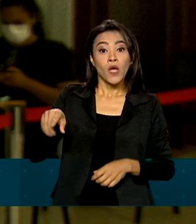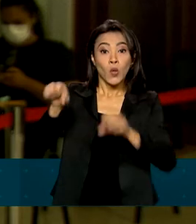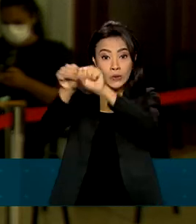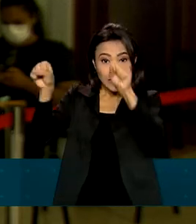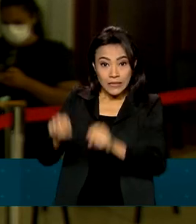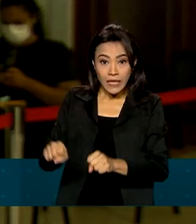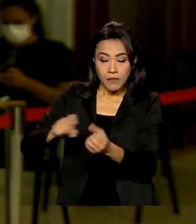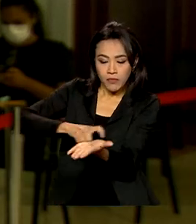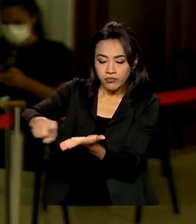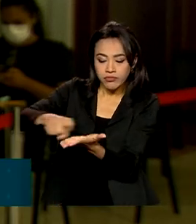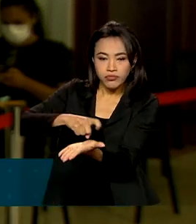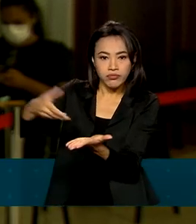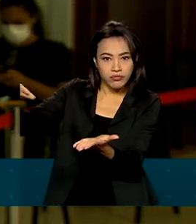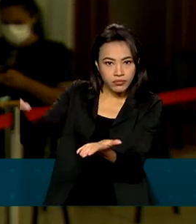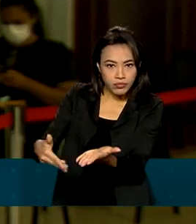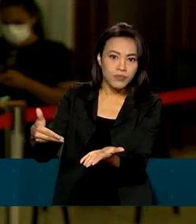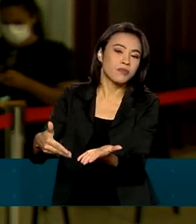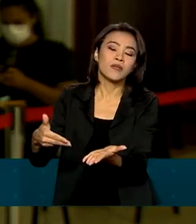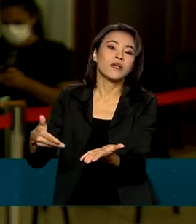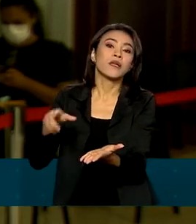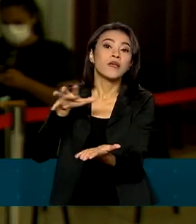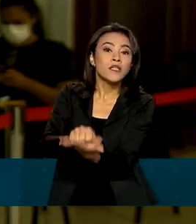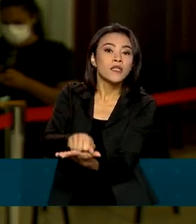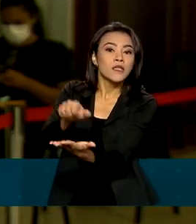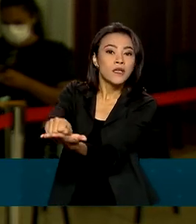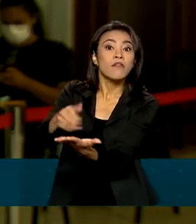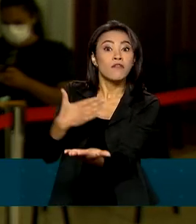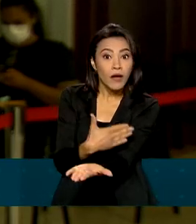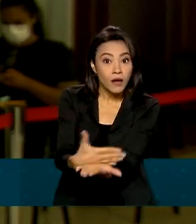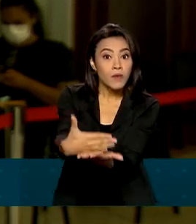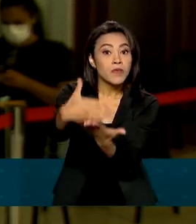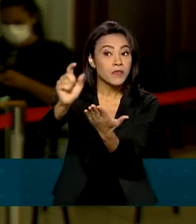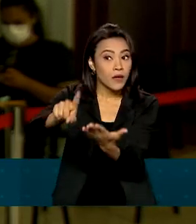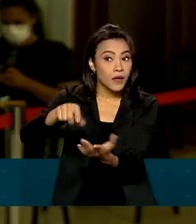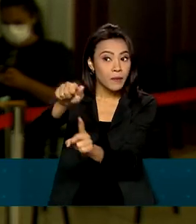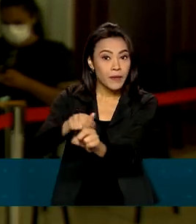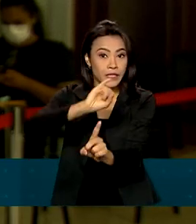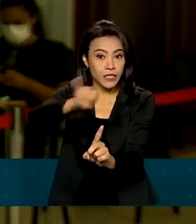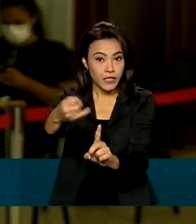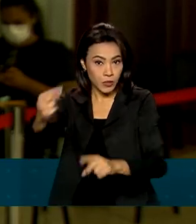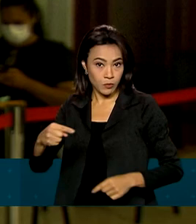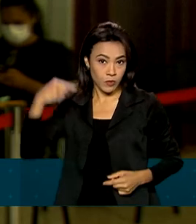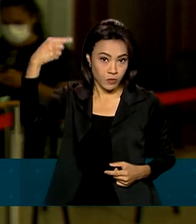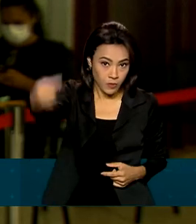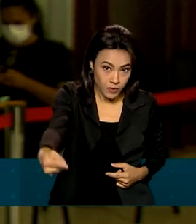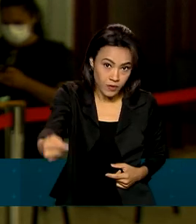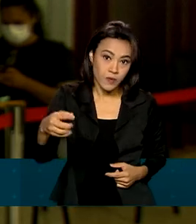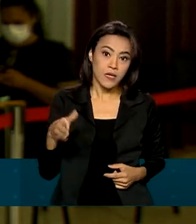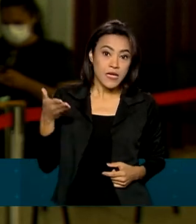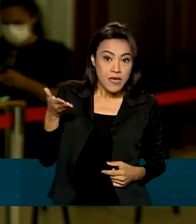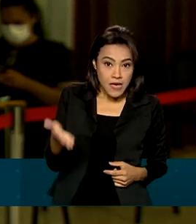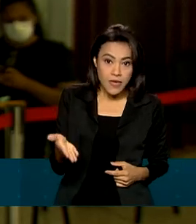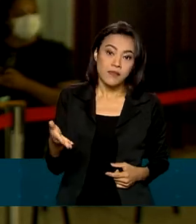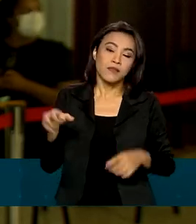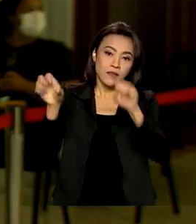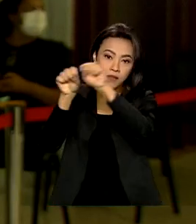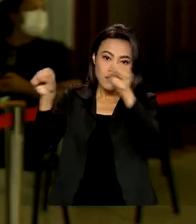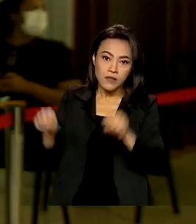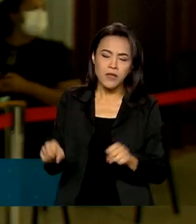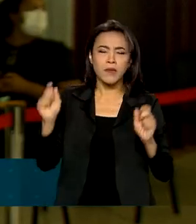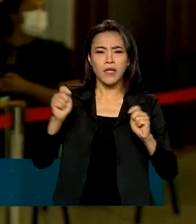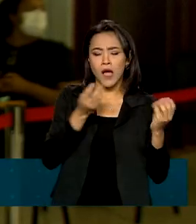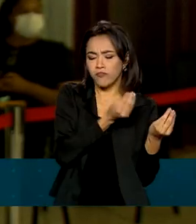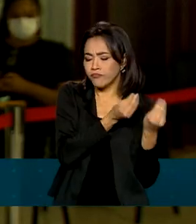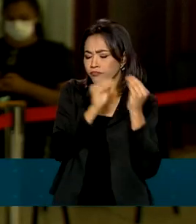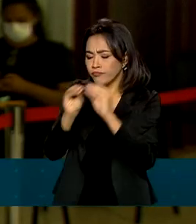Registros Públicos, o SERP, deve começar a funcionar em janeiro do ano que vem. Por meio dele, será possível, por exemplo, registrar